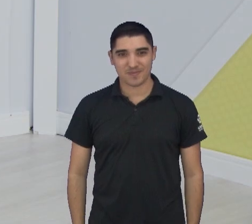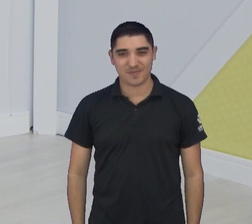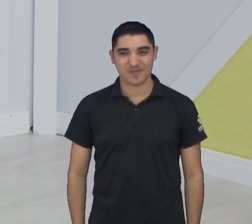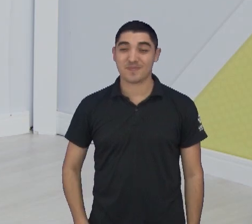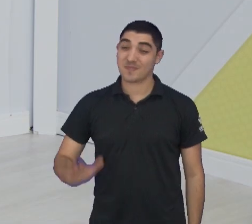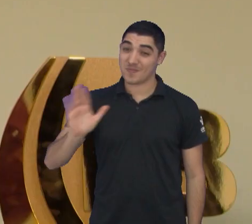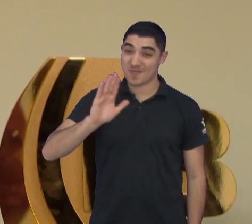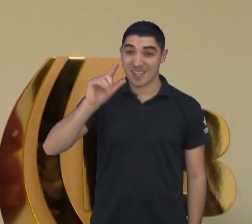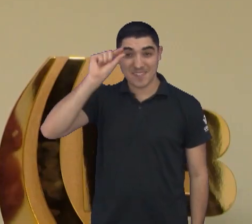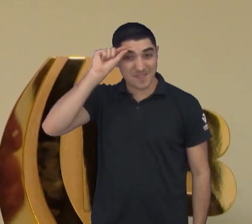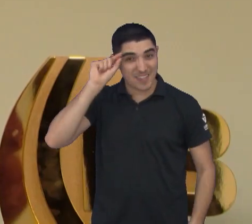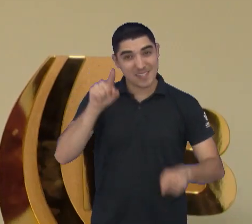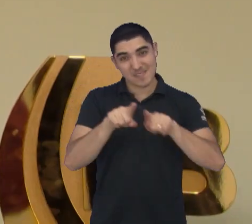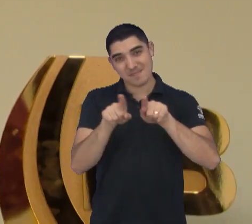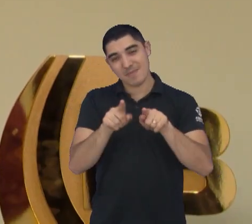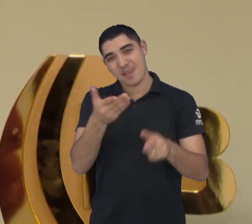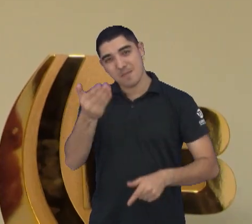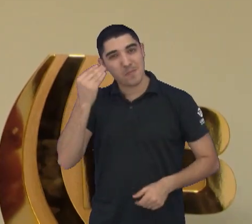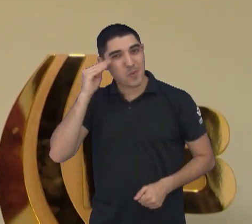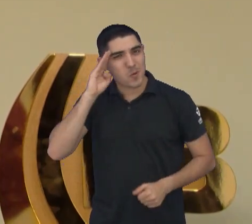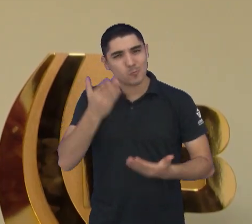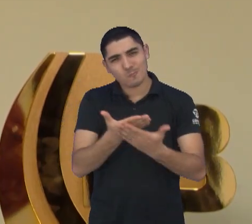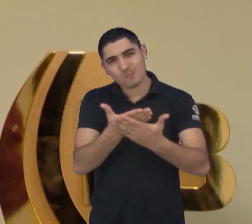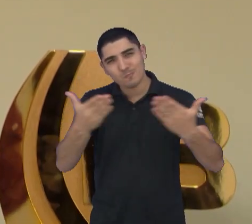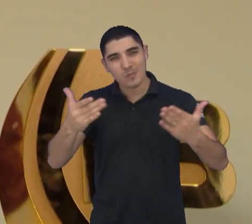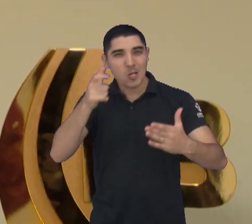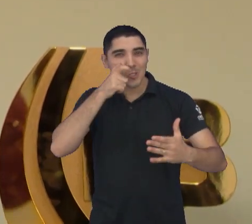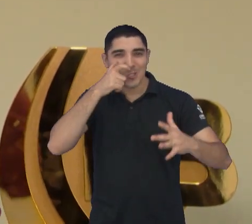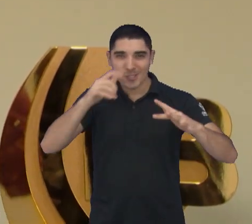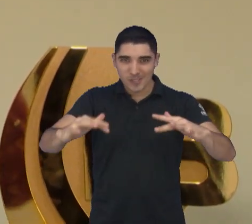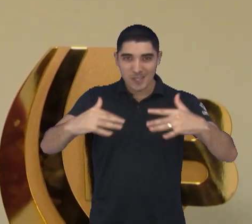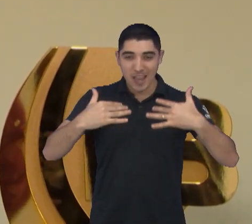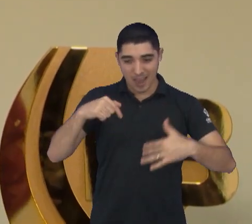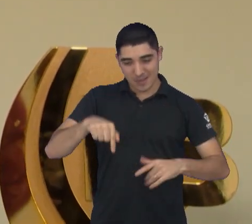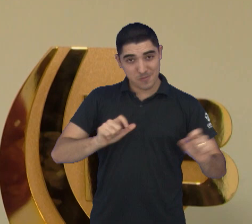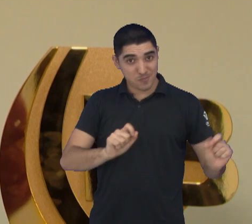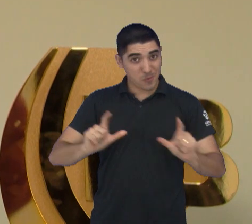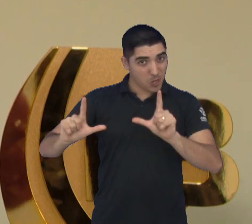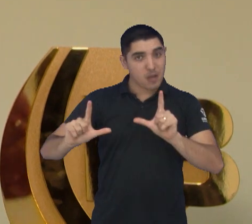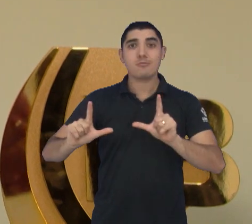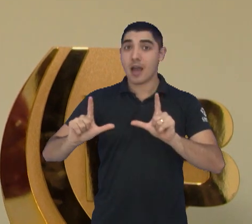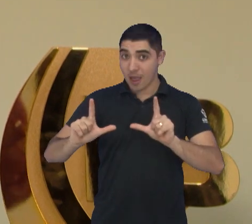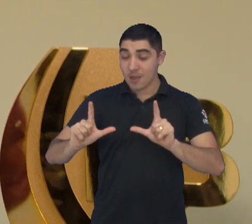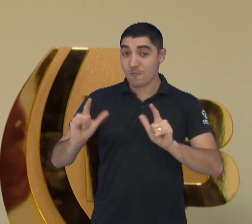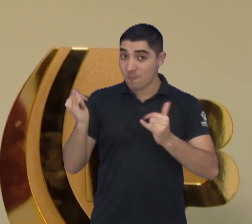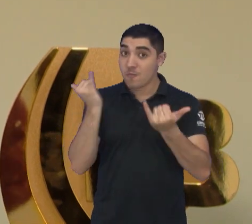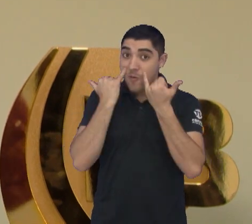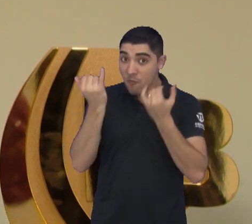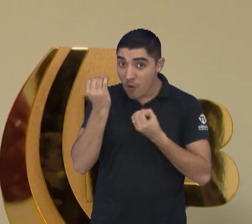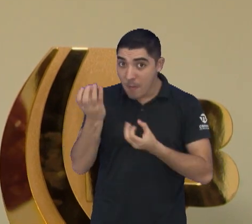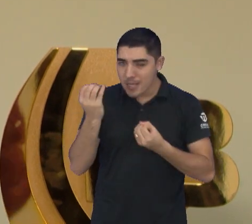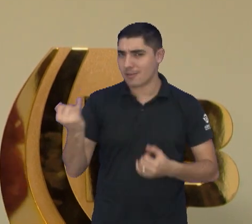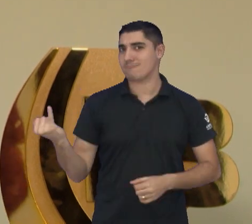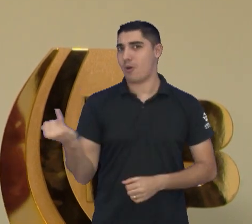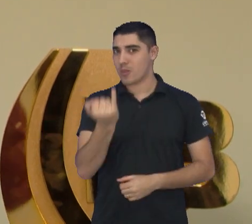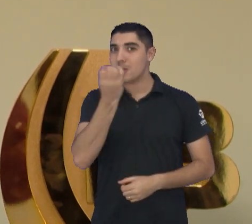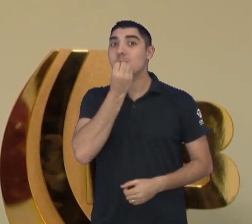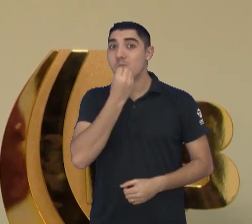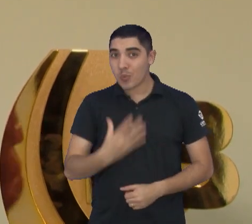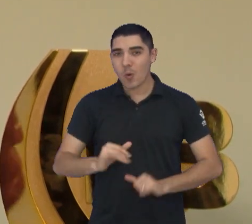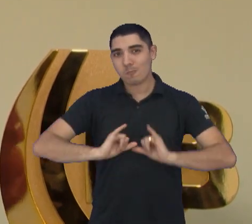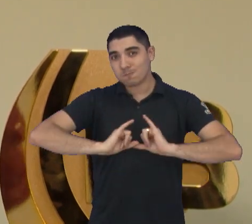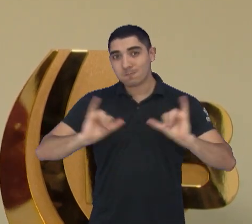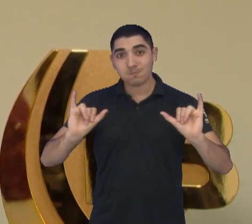Bruno Castilho, todos amigos ligados no Hora do Esporte. Tem notícia boa para São José dos Campos.